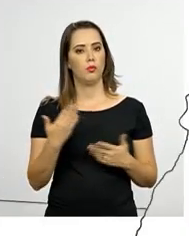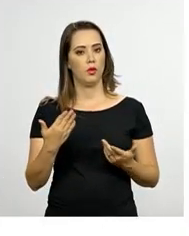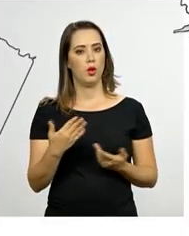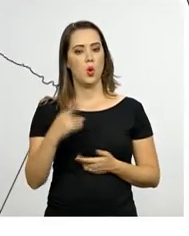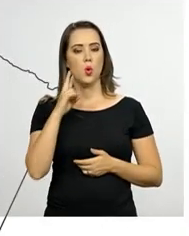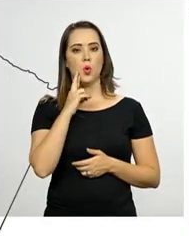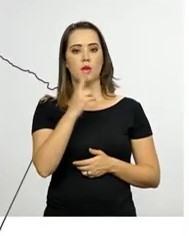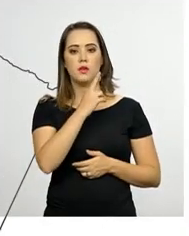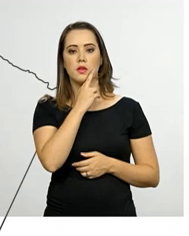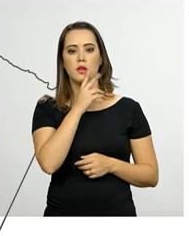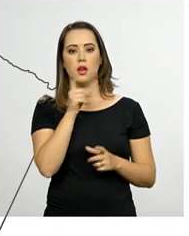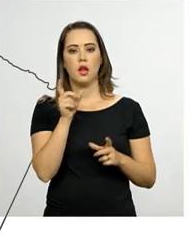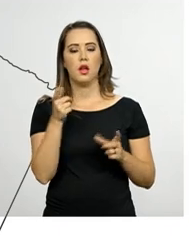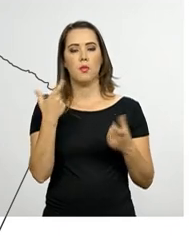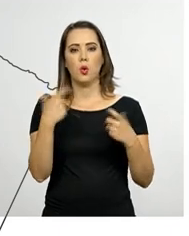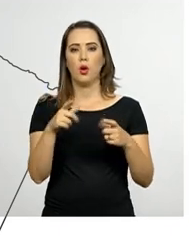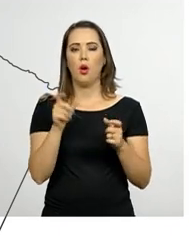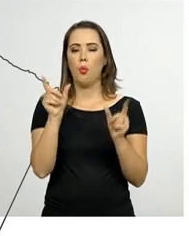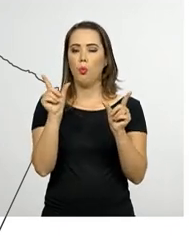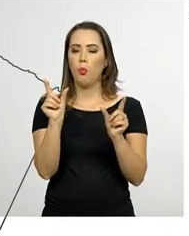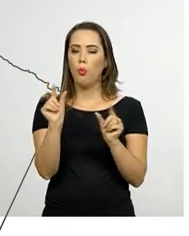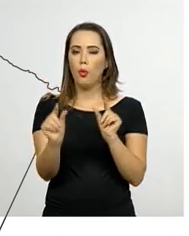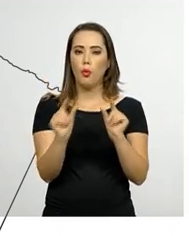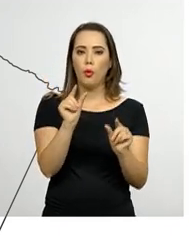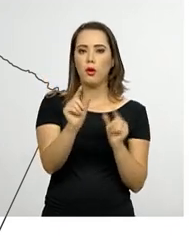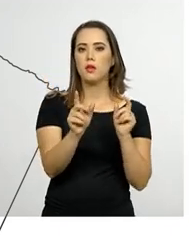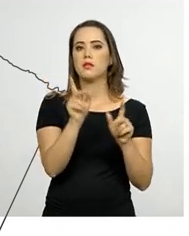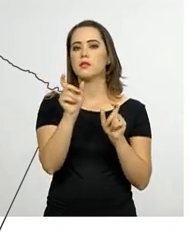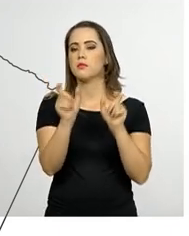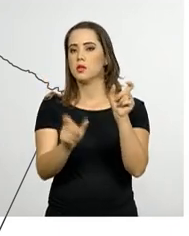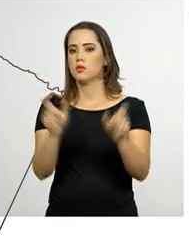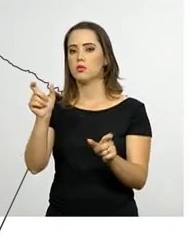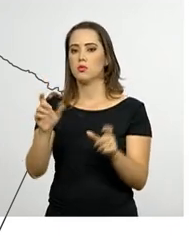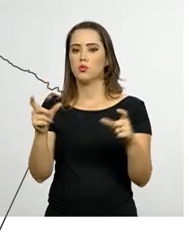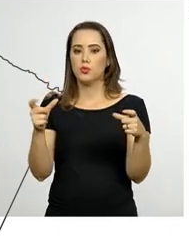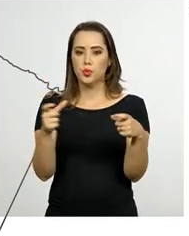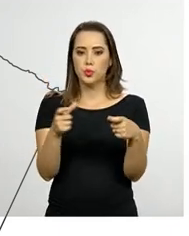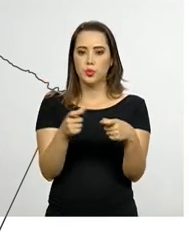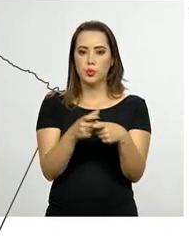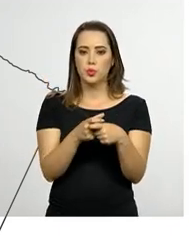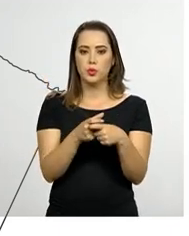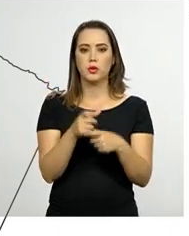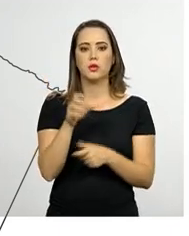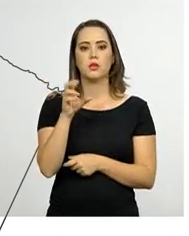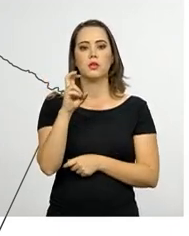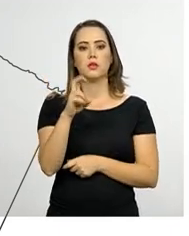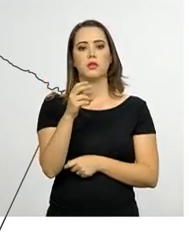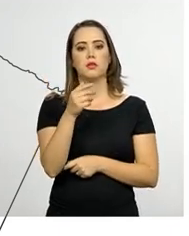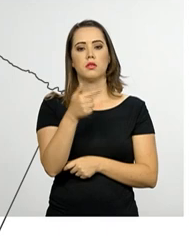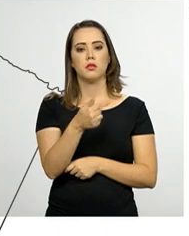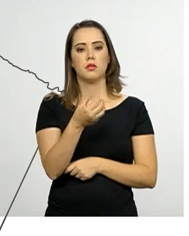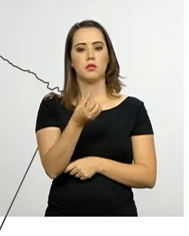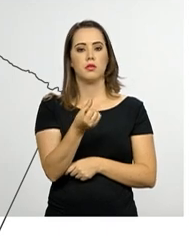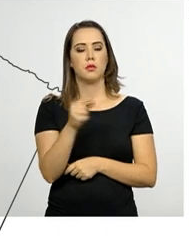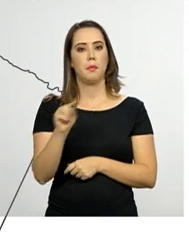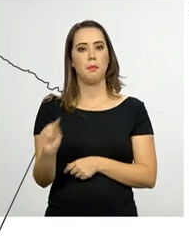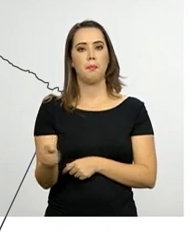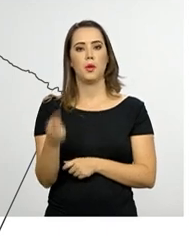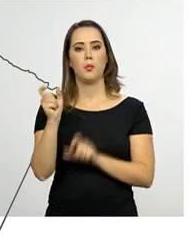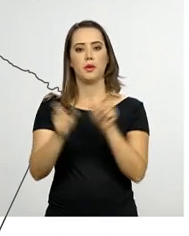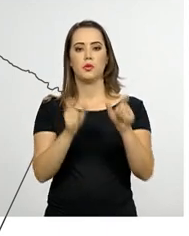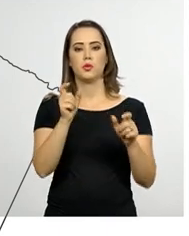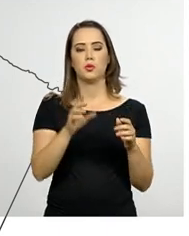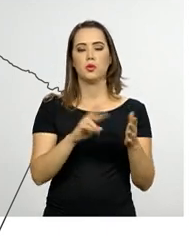é o estado menos populoso com pouco mais de 576 mil habitantes o que representa